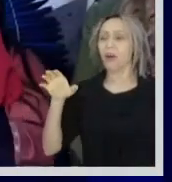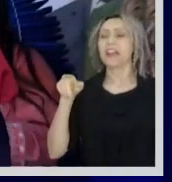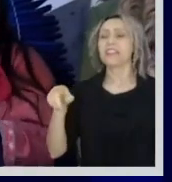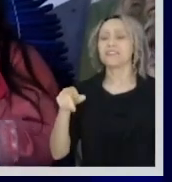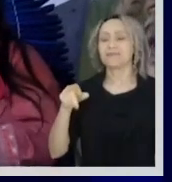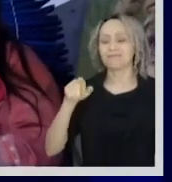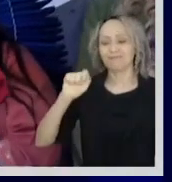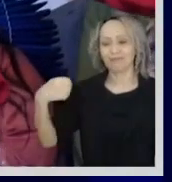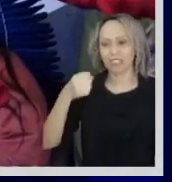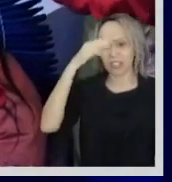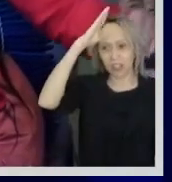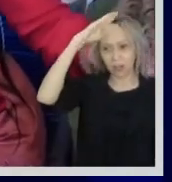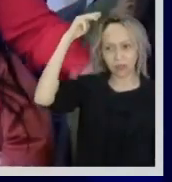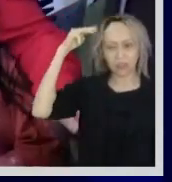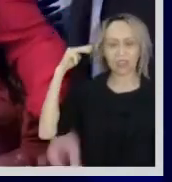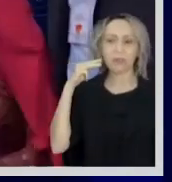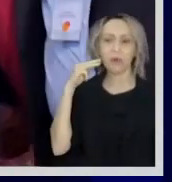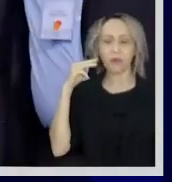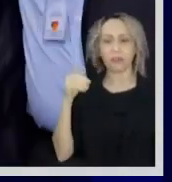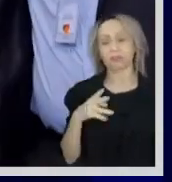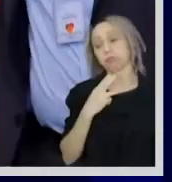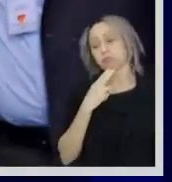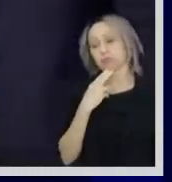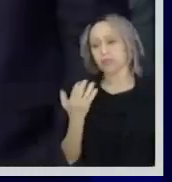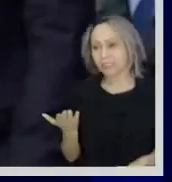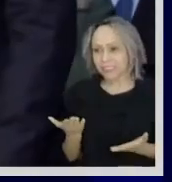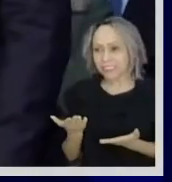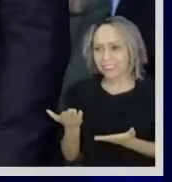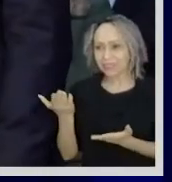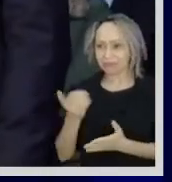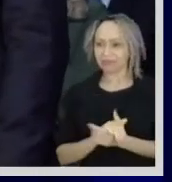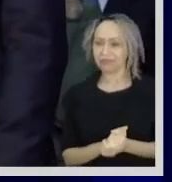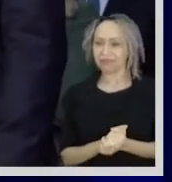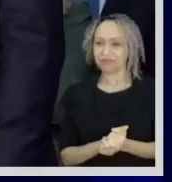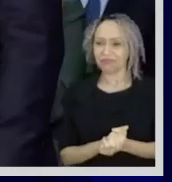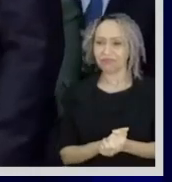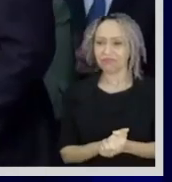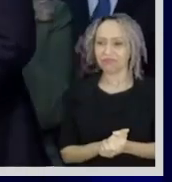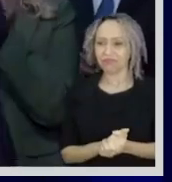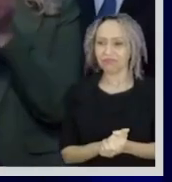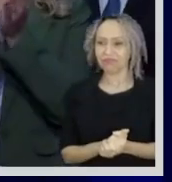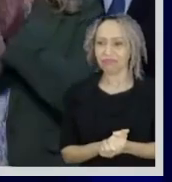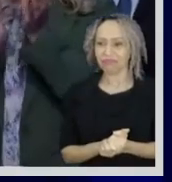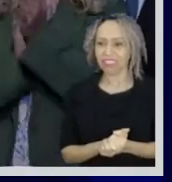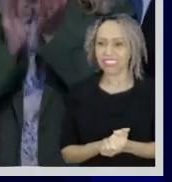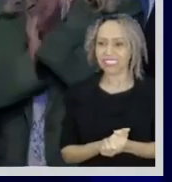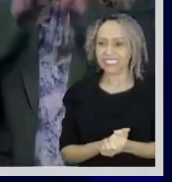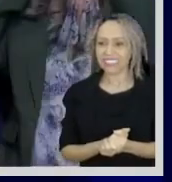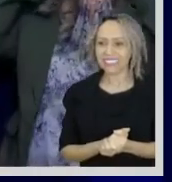nesse ministério. Você acha que algumas dessas mulheres aí correm por fora para presidir alguma das